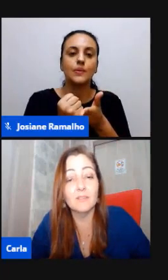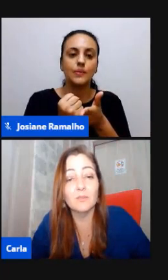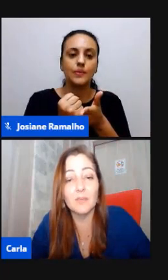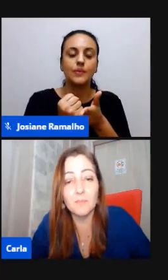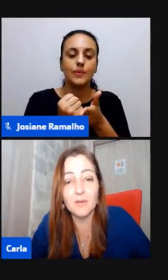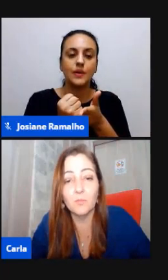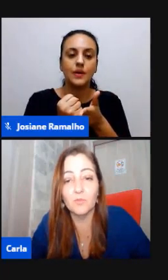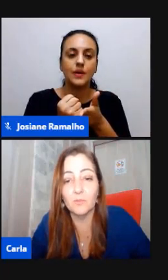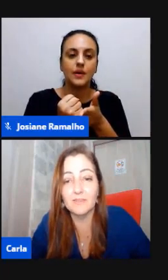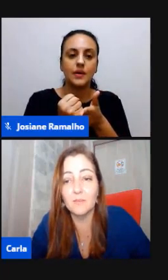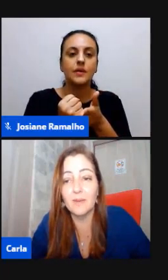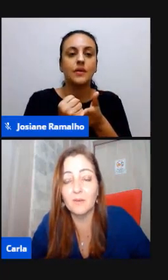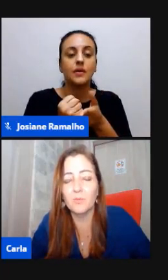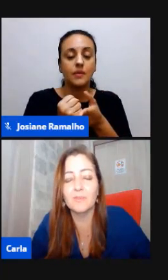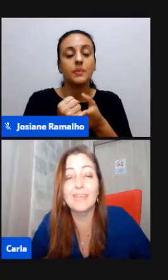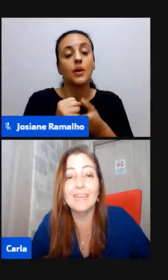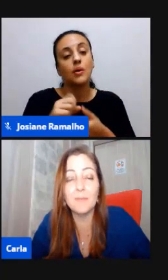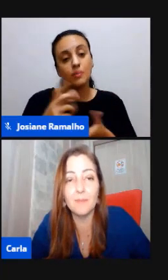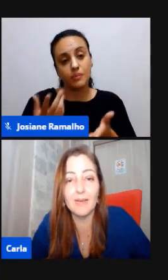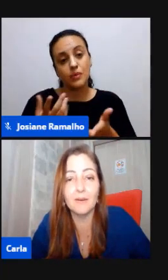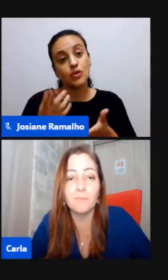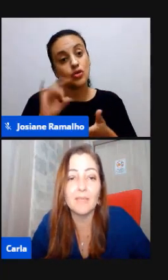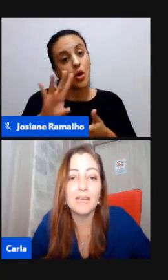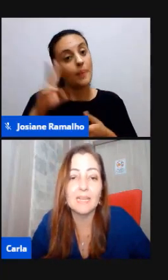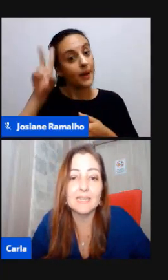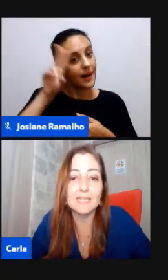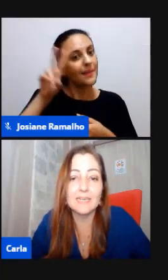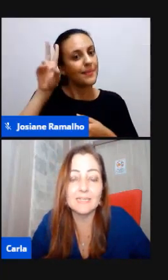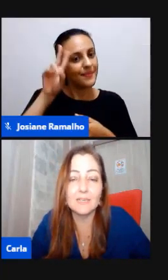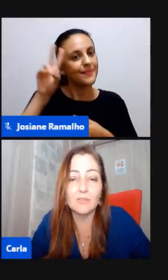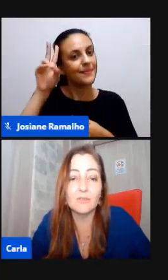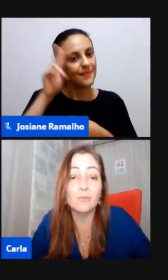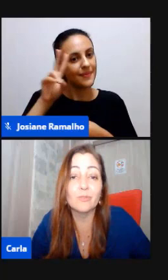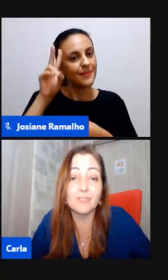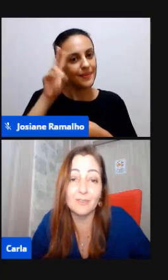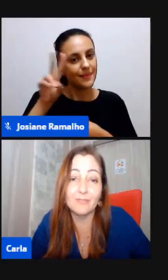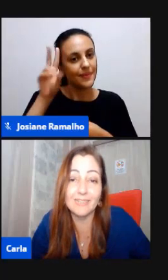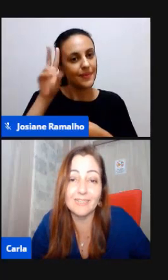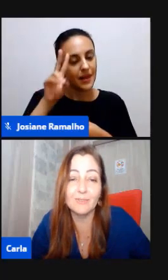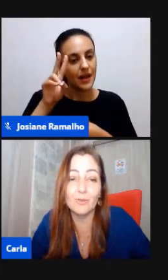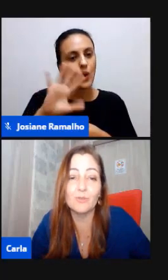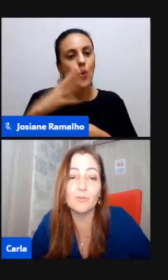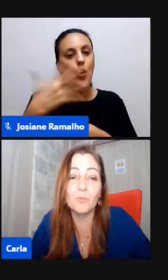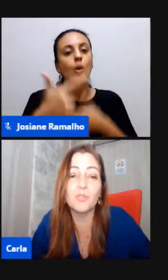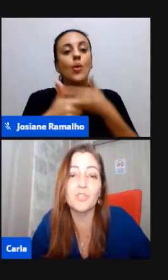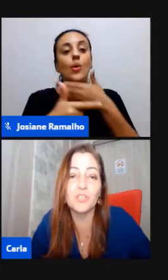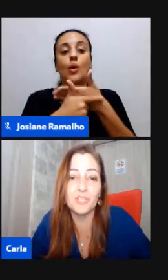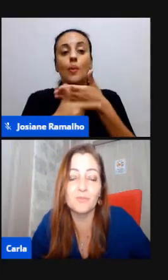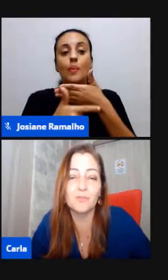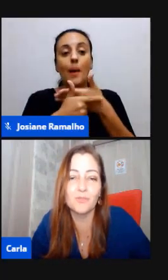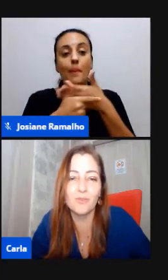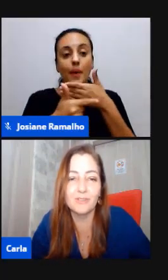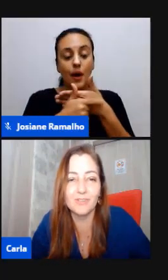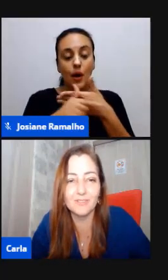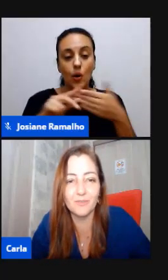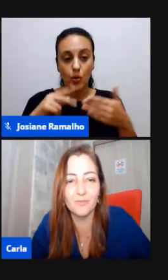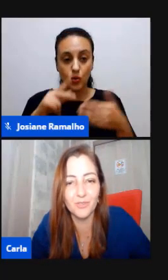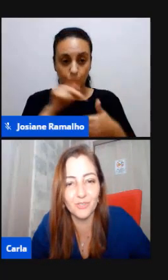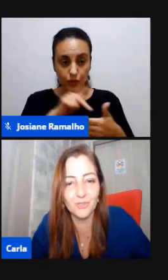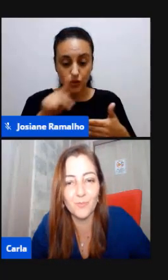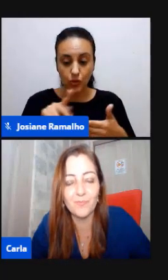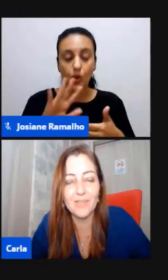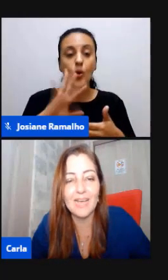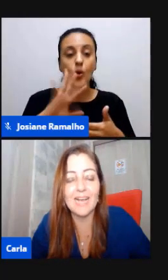que nós não saibamos, mas sim para nos relembrar da nossa função, né, dos nossos objetivos com a